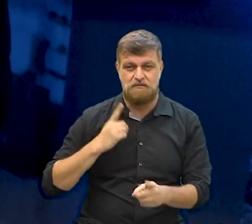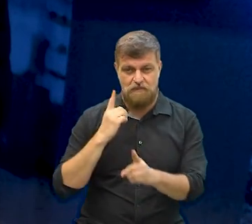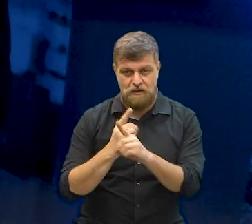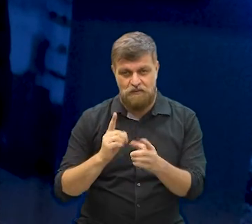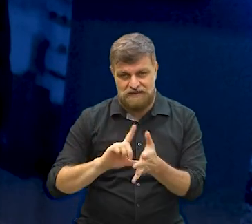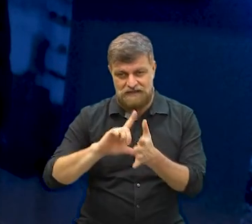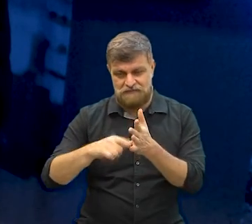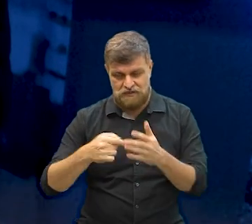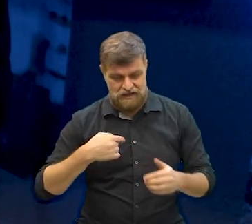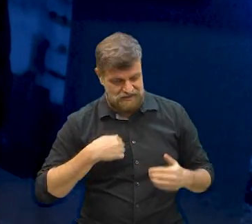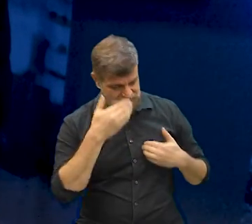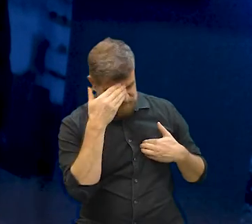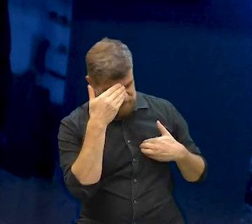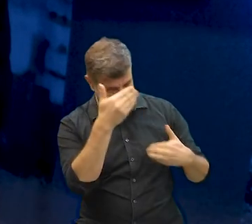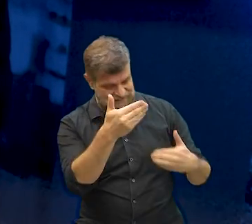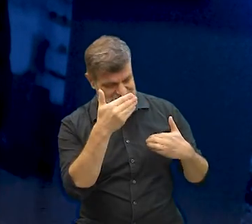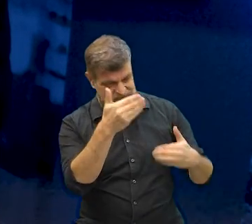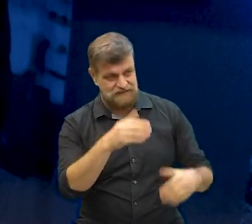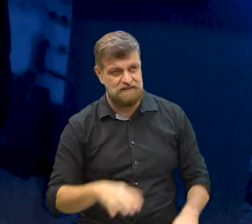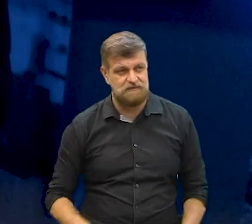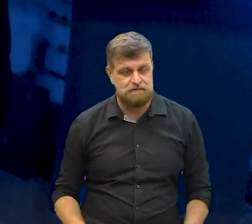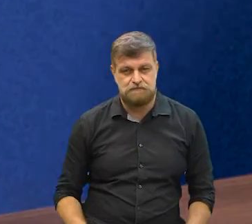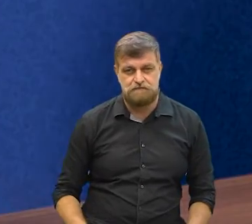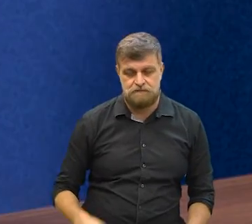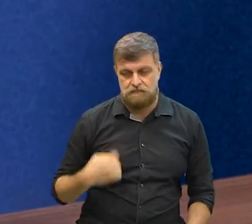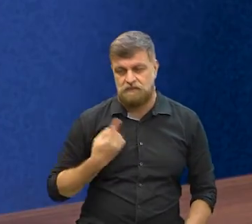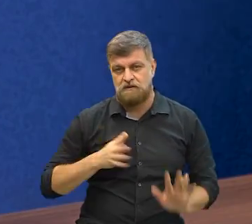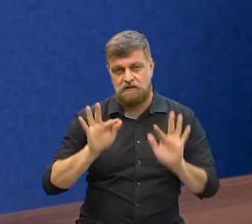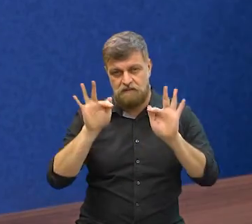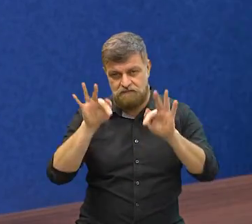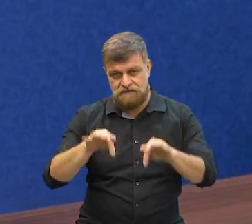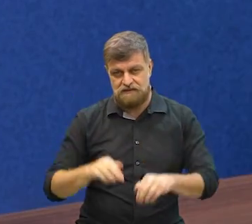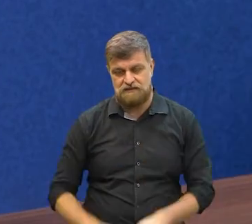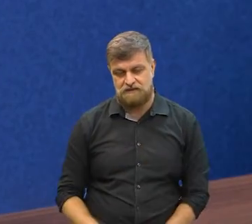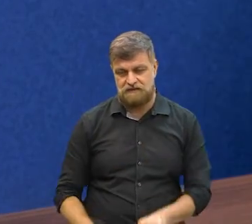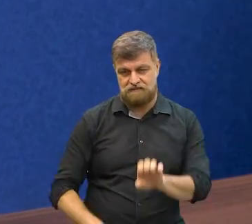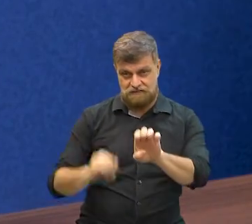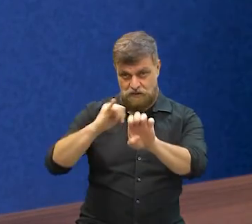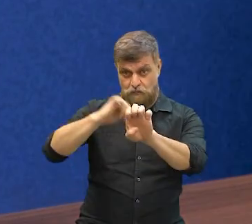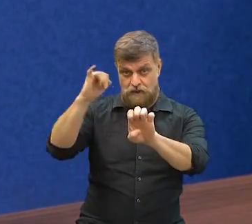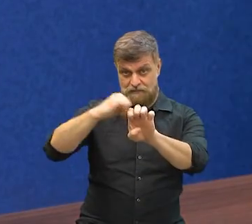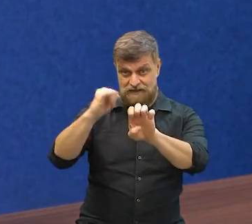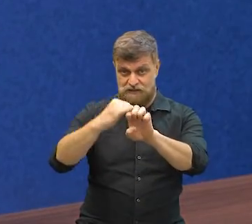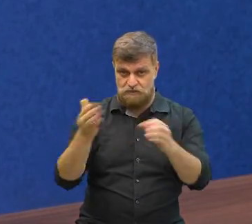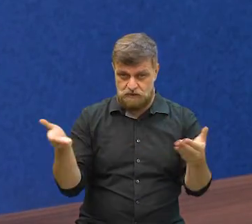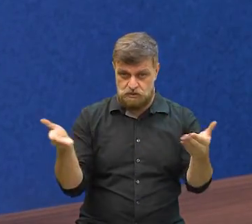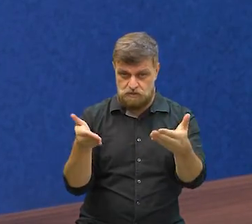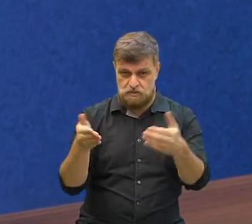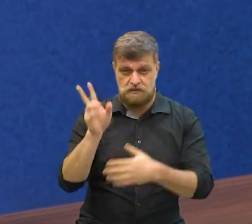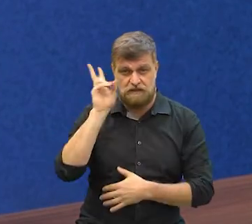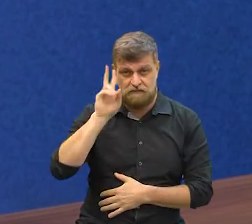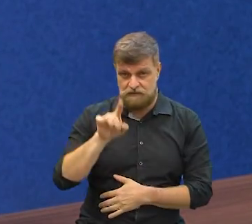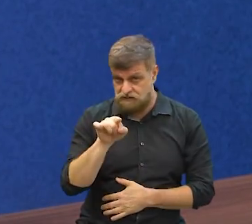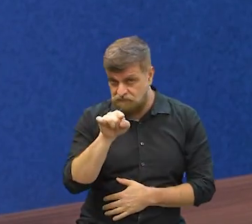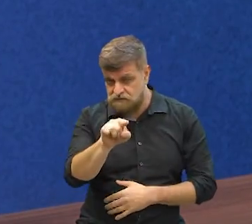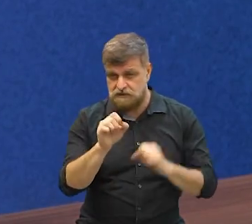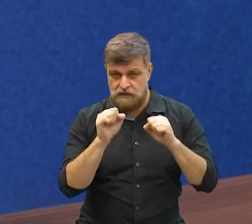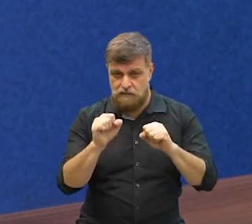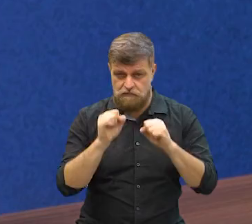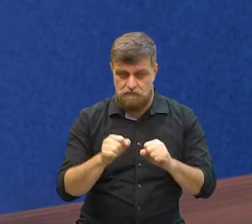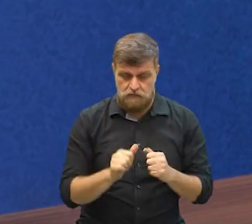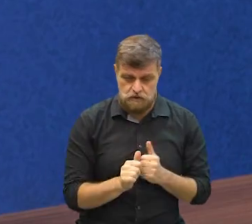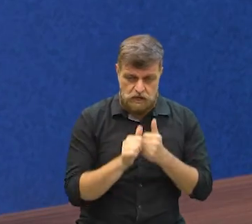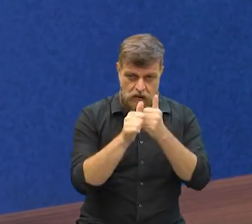próxima oportunidade. Eu que agradeço, muito obrigada. E assim a gente encerra o Ser Empreendedor de hoje, lembrando que